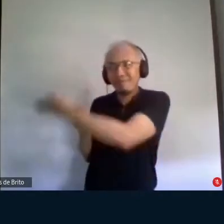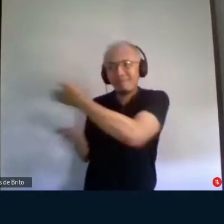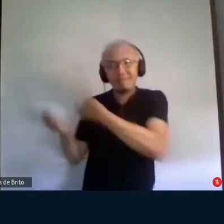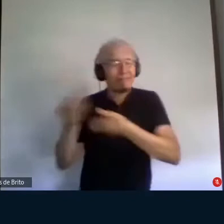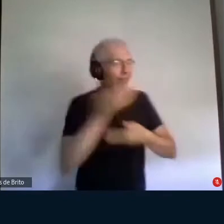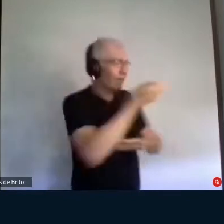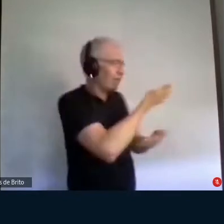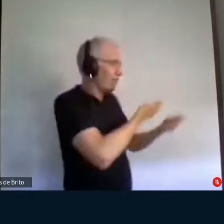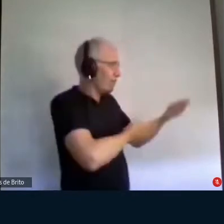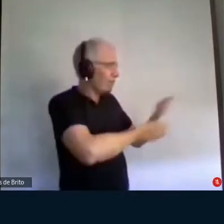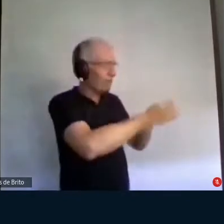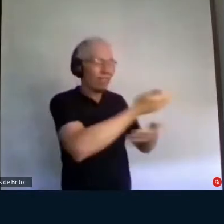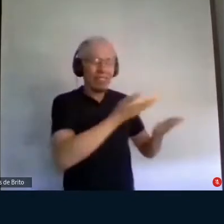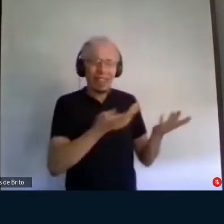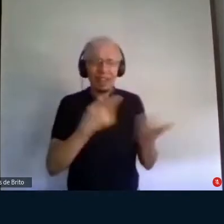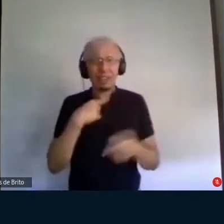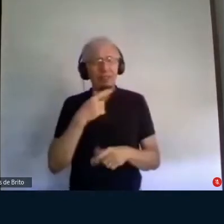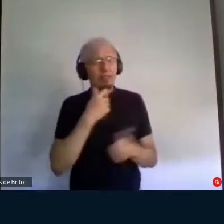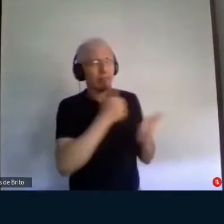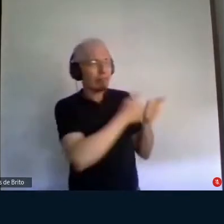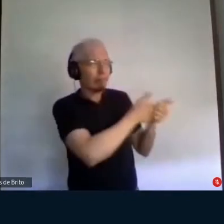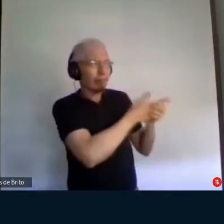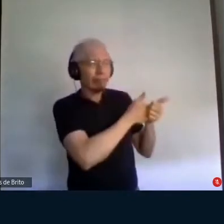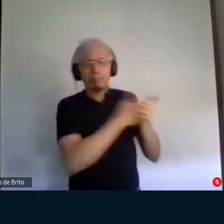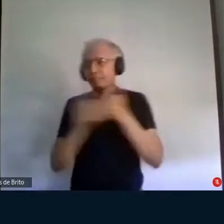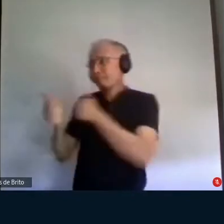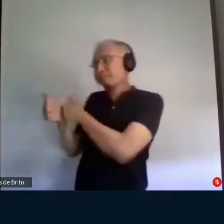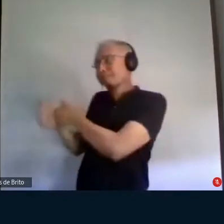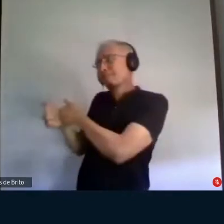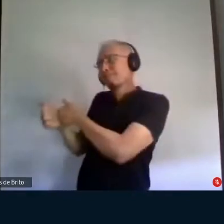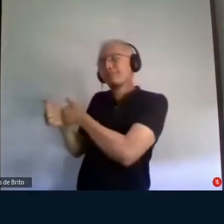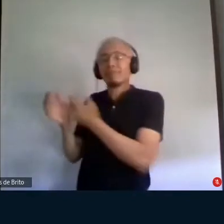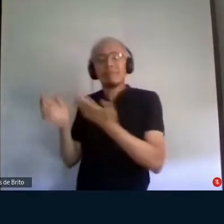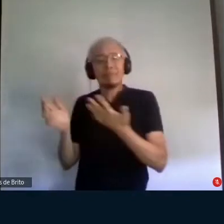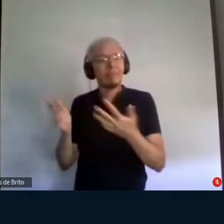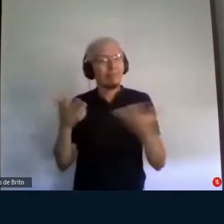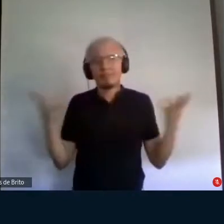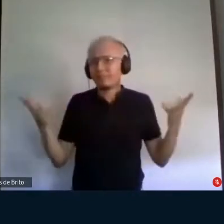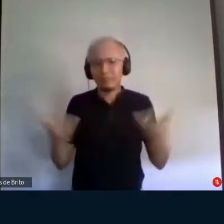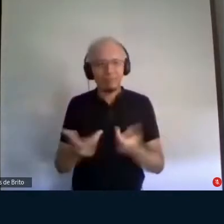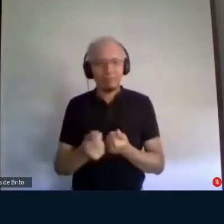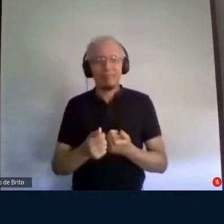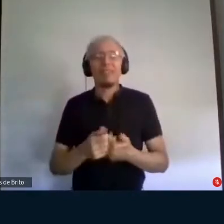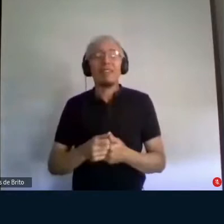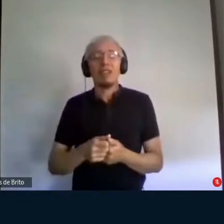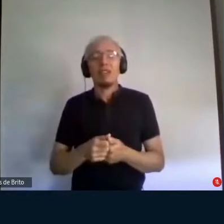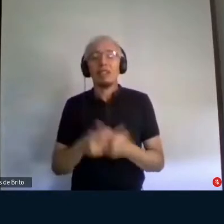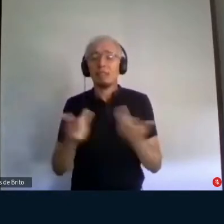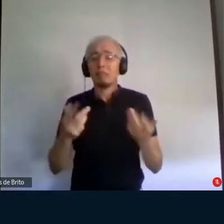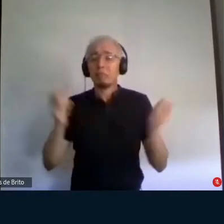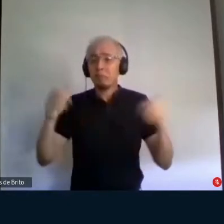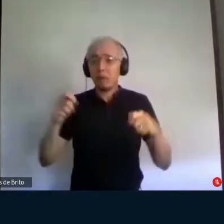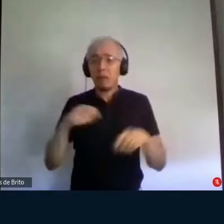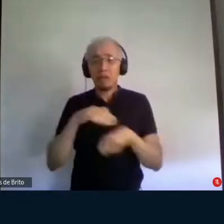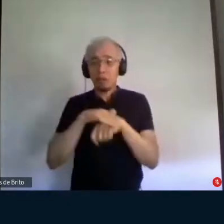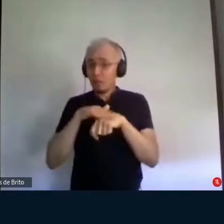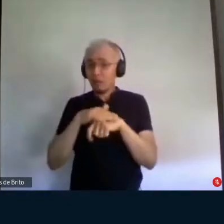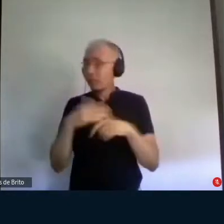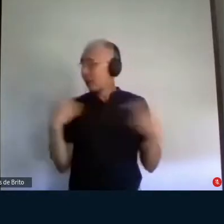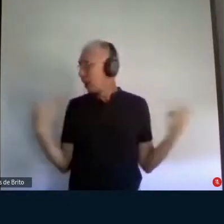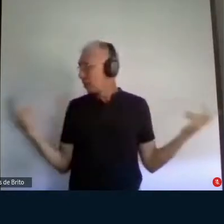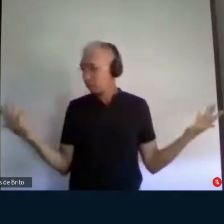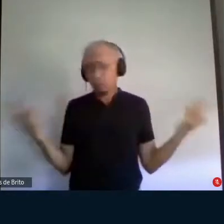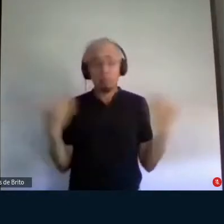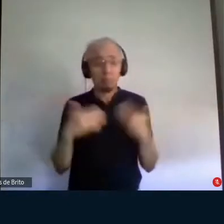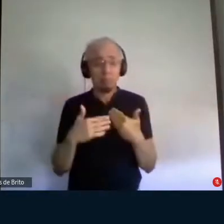venho acompanhando, trabalho maravilhoso, eu acho que é uma ocasião também para a gente discutir entre a gente,